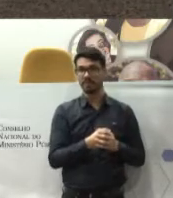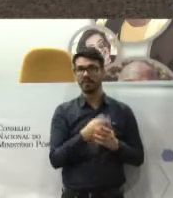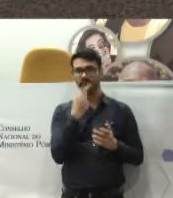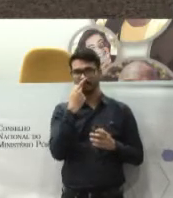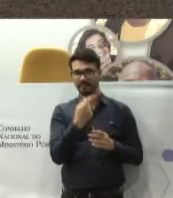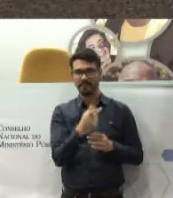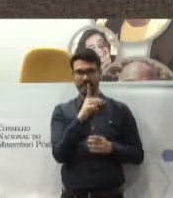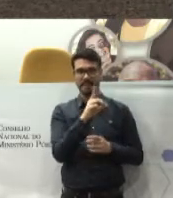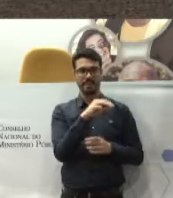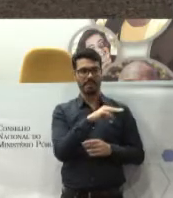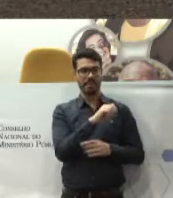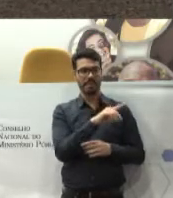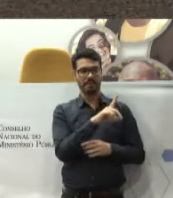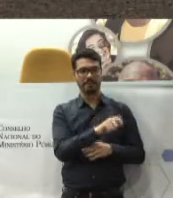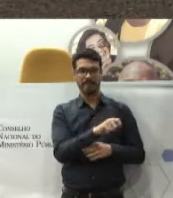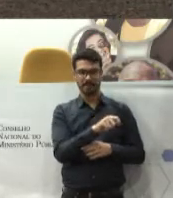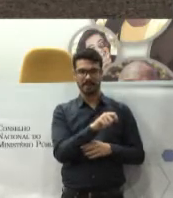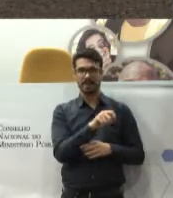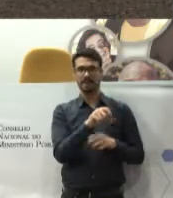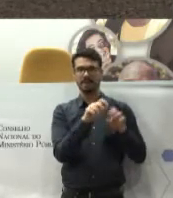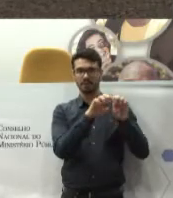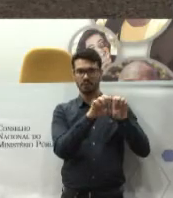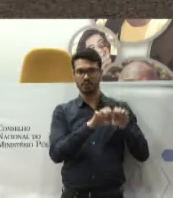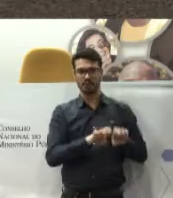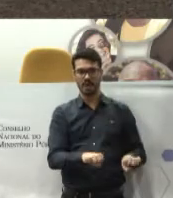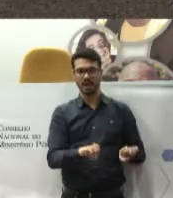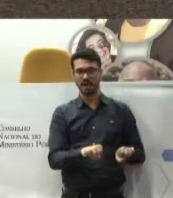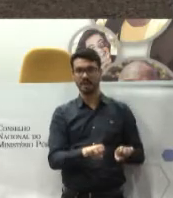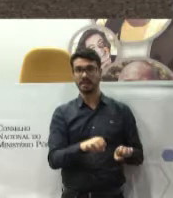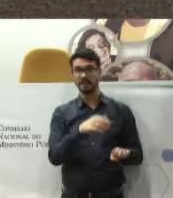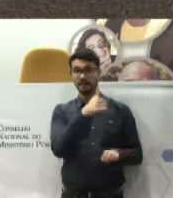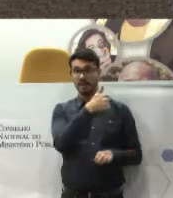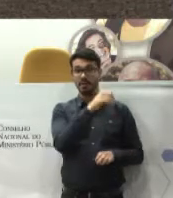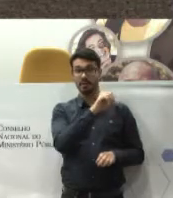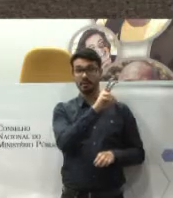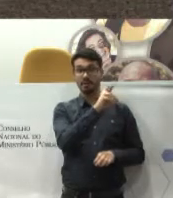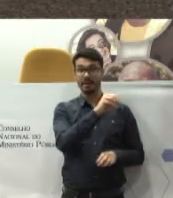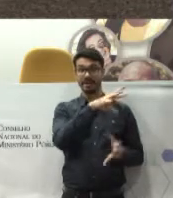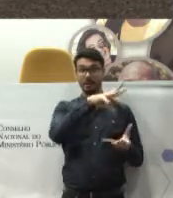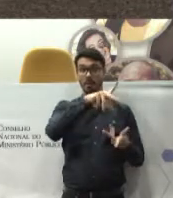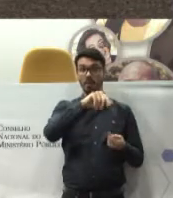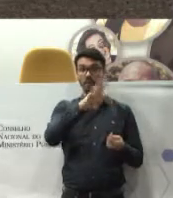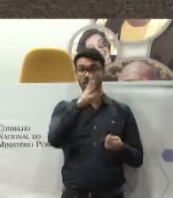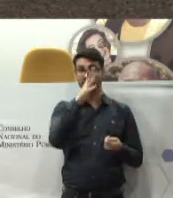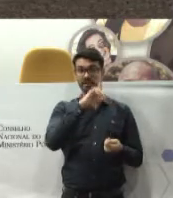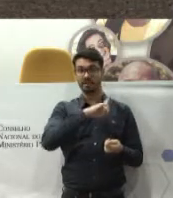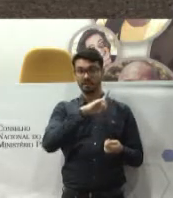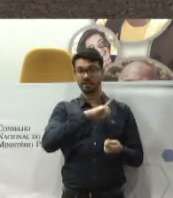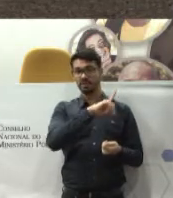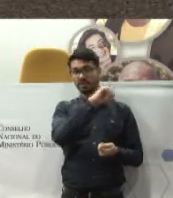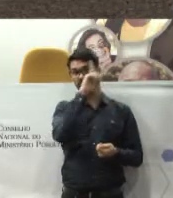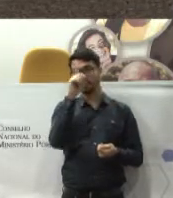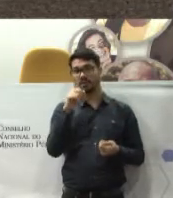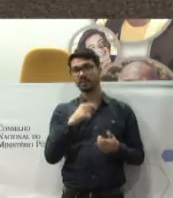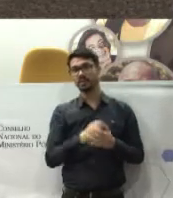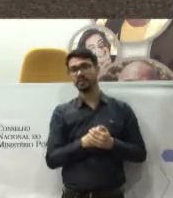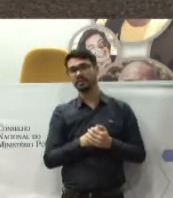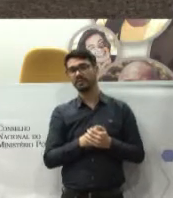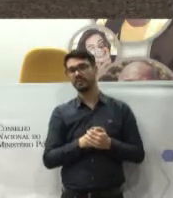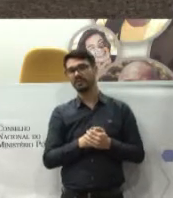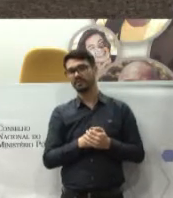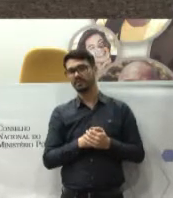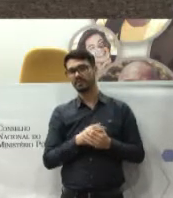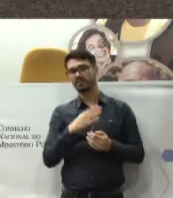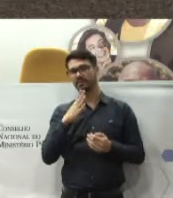demandas estruturais a nível mundial desde a década de 1950, com o caso Brown